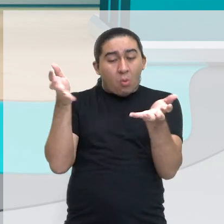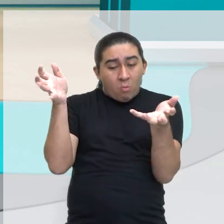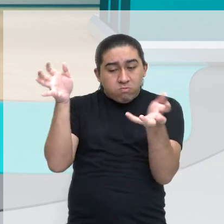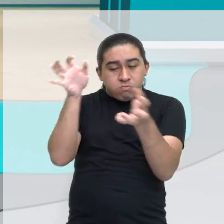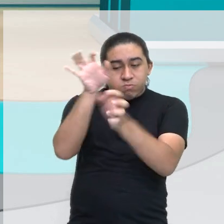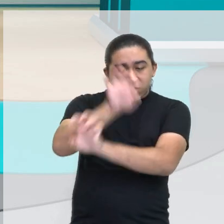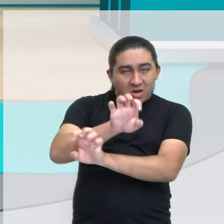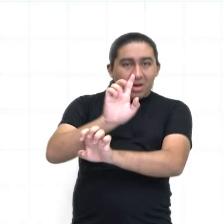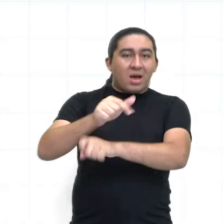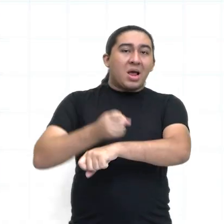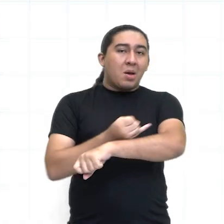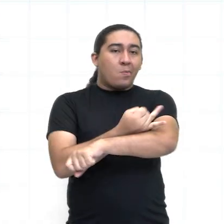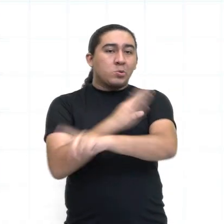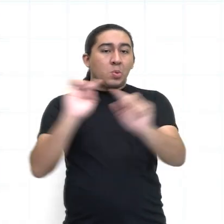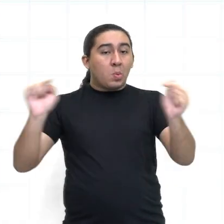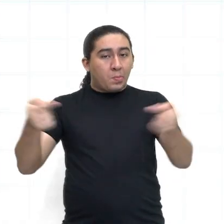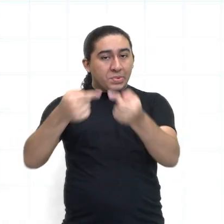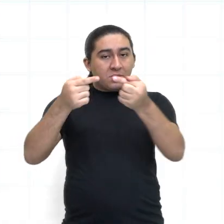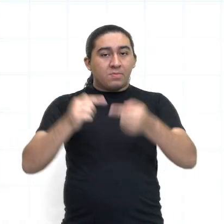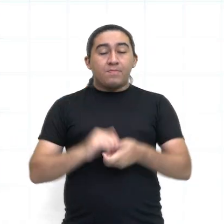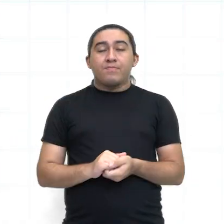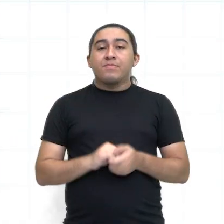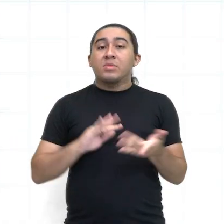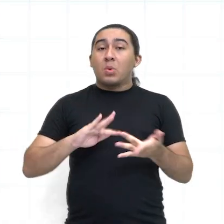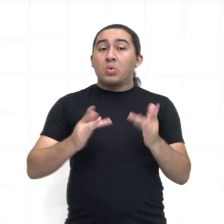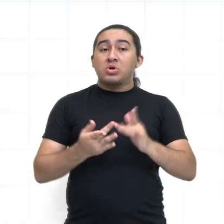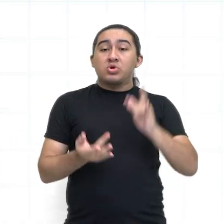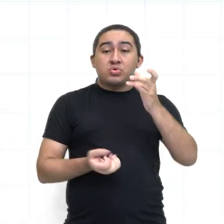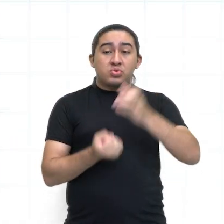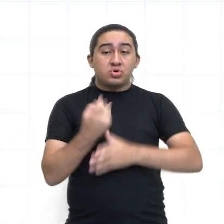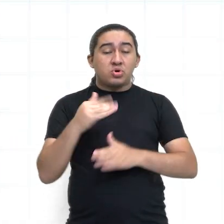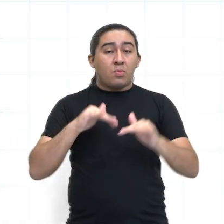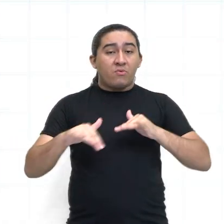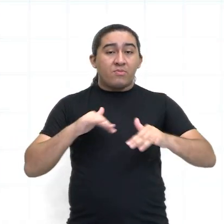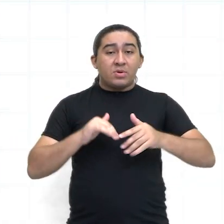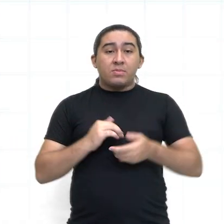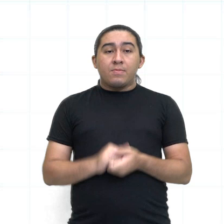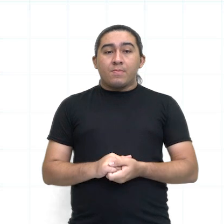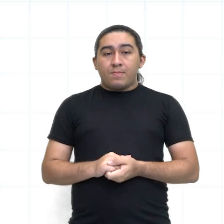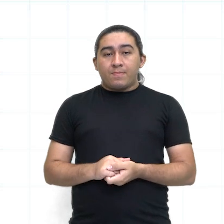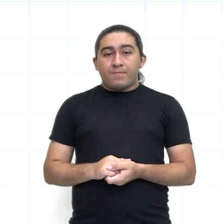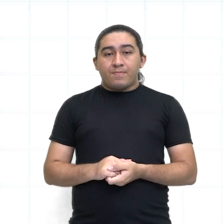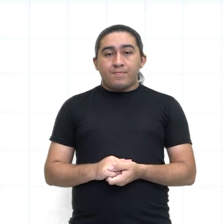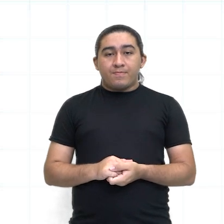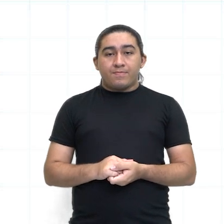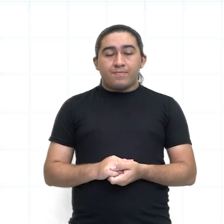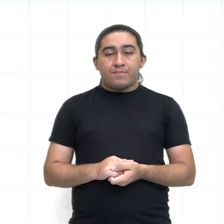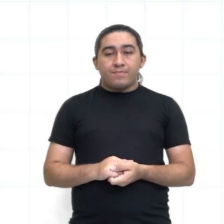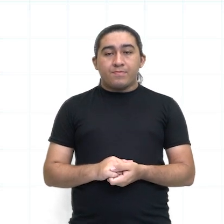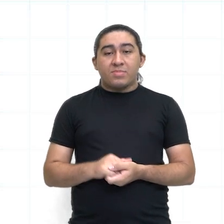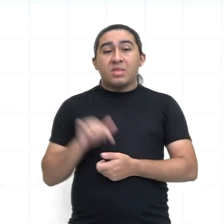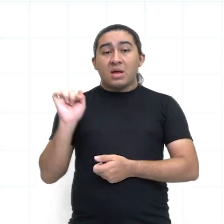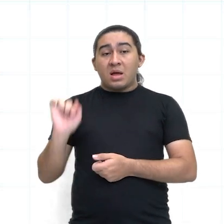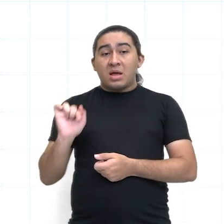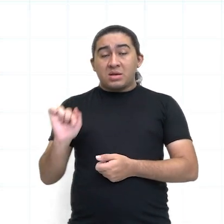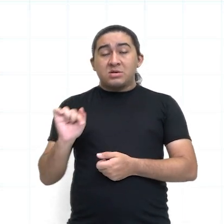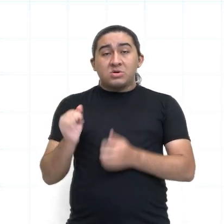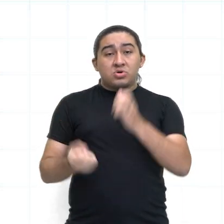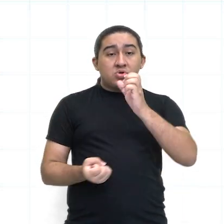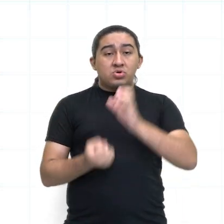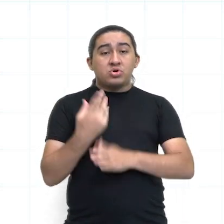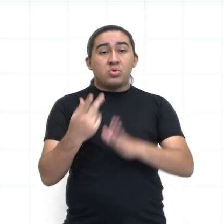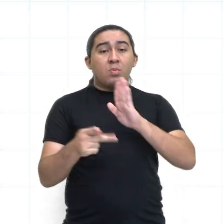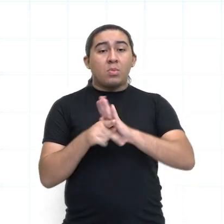agora vamos analisar o contexto quando surgiu esse movimento artístico. Em oposição ao impressionismo, o expressionismo surge